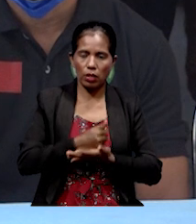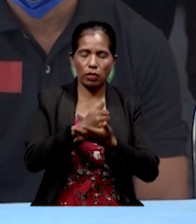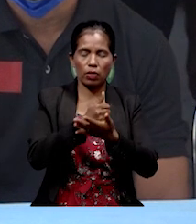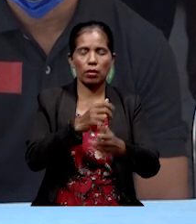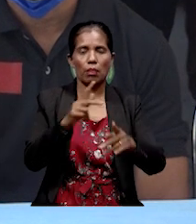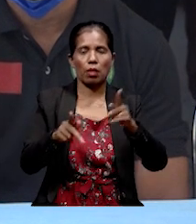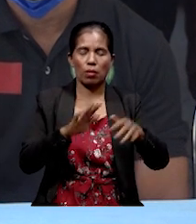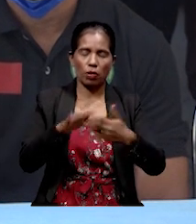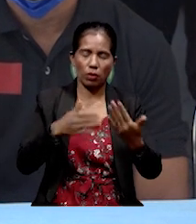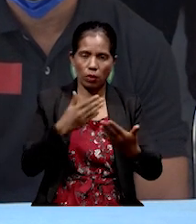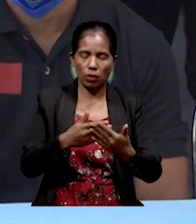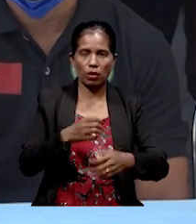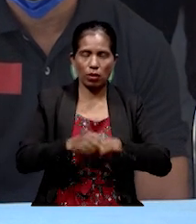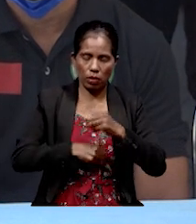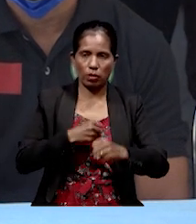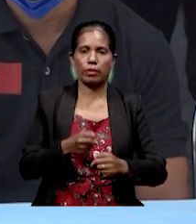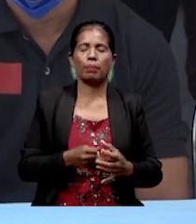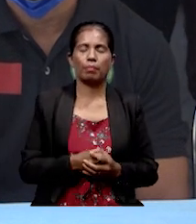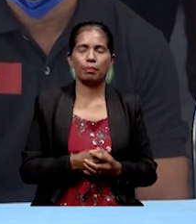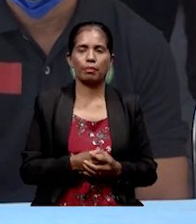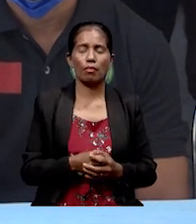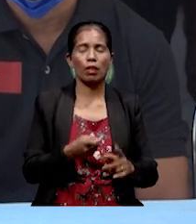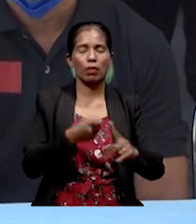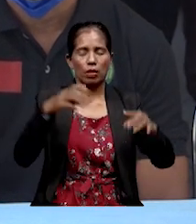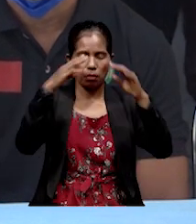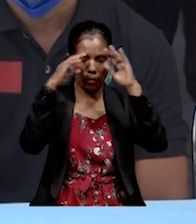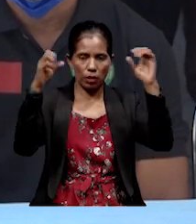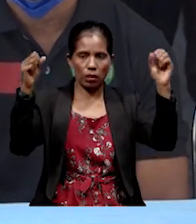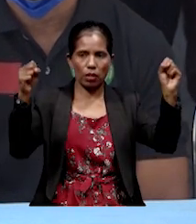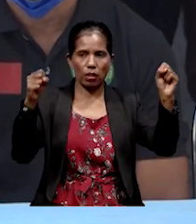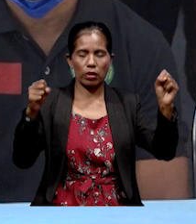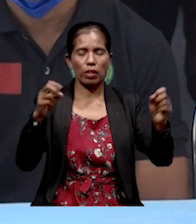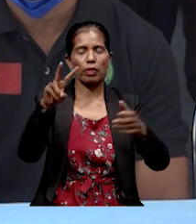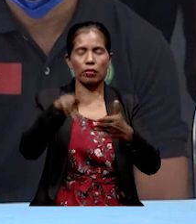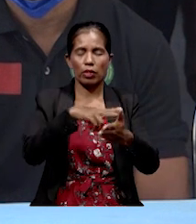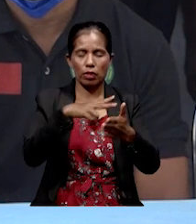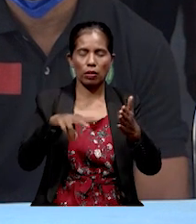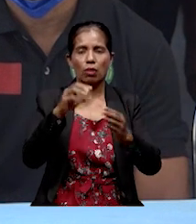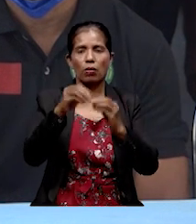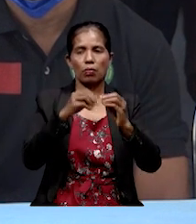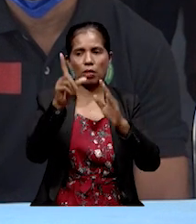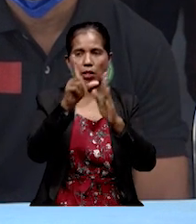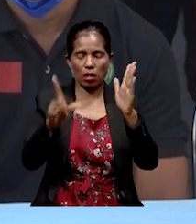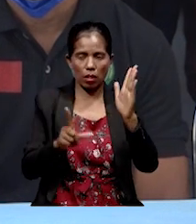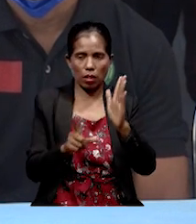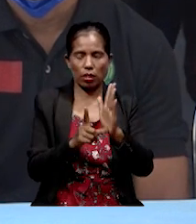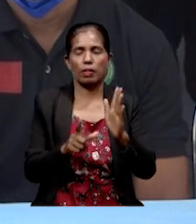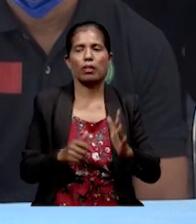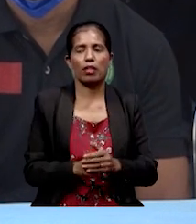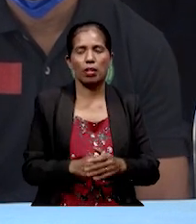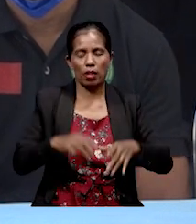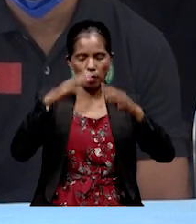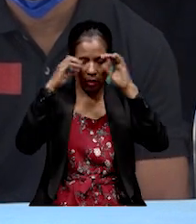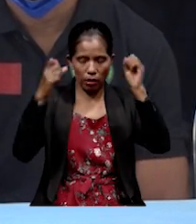povo Mauber no sofrimento. O presidente da República não violação em si da Constituição da República. O